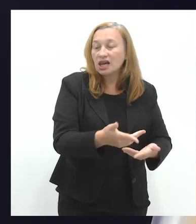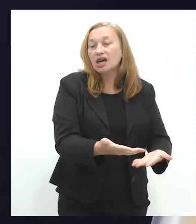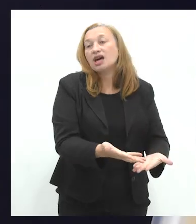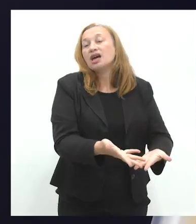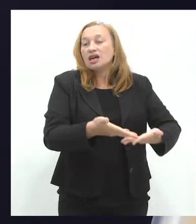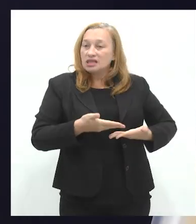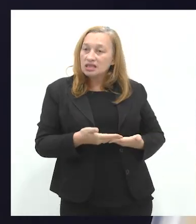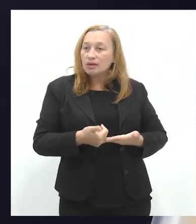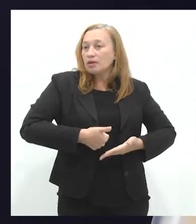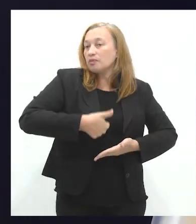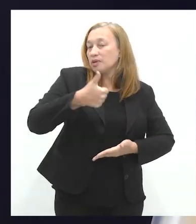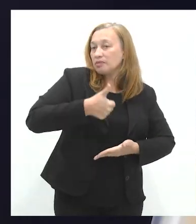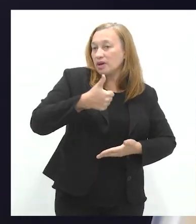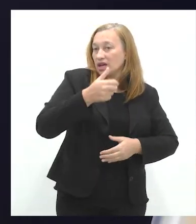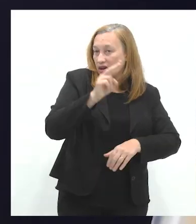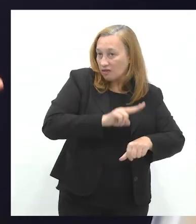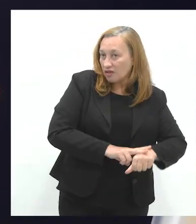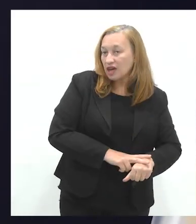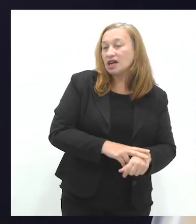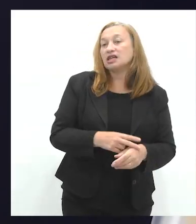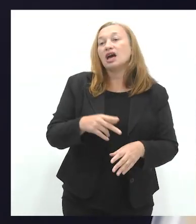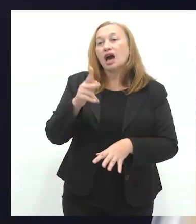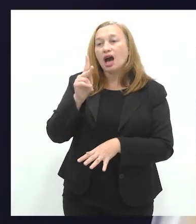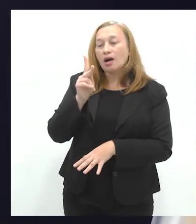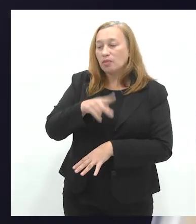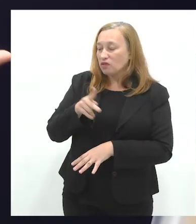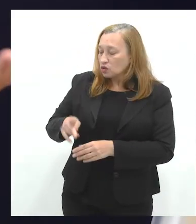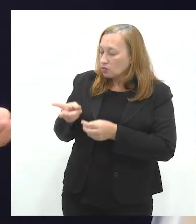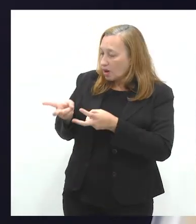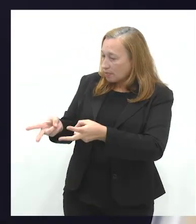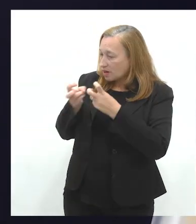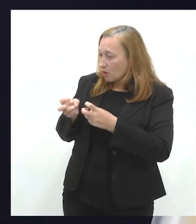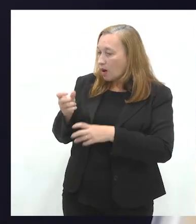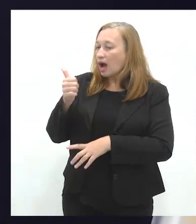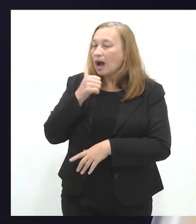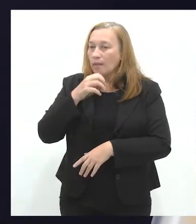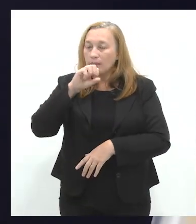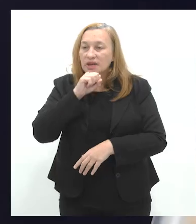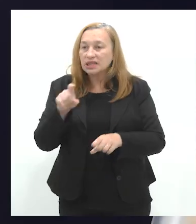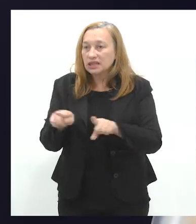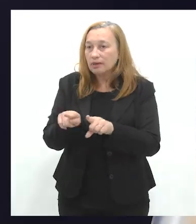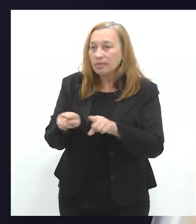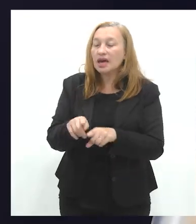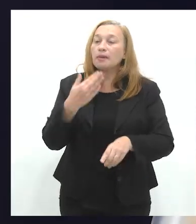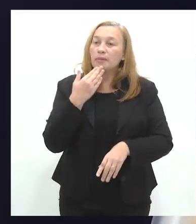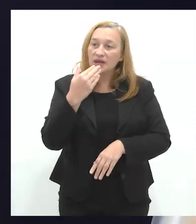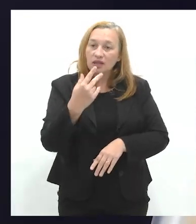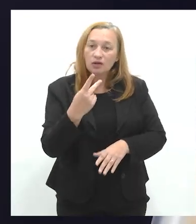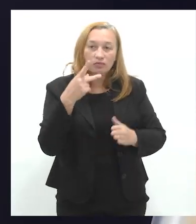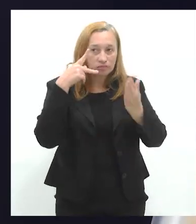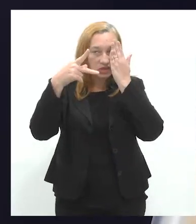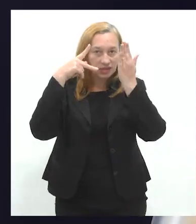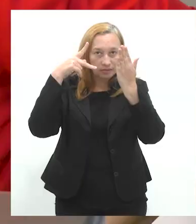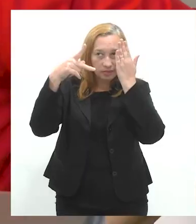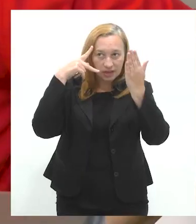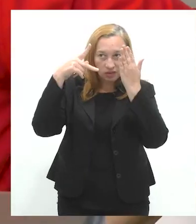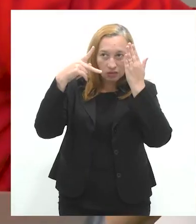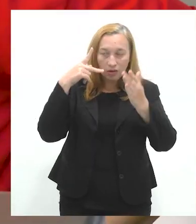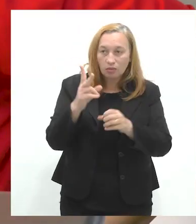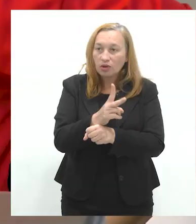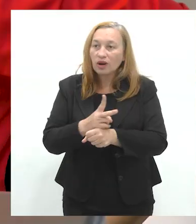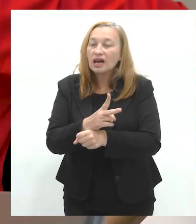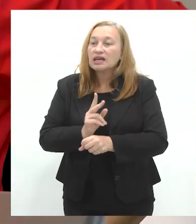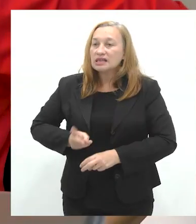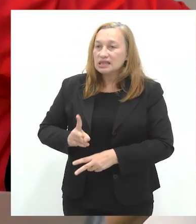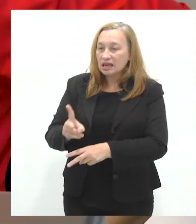criança busca um atendimento, a mãe reparou um desequilíbrio, a professora reparou algo e pediu para procurar um psicopedagogo. Sempre chega para você